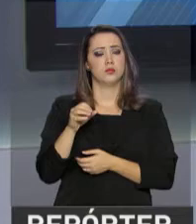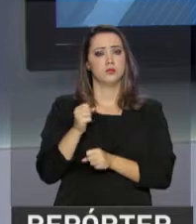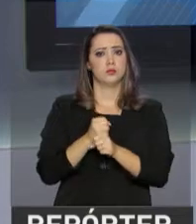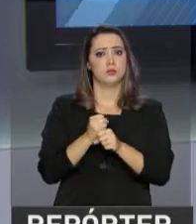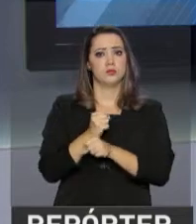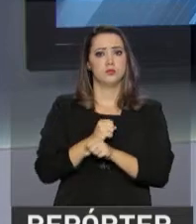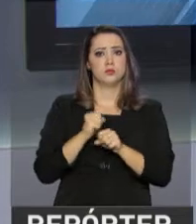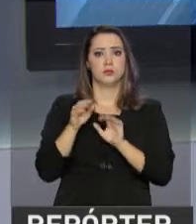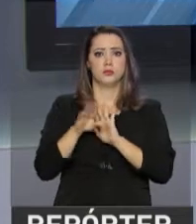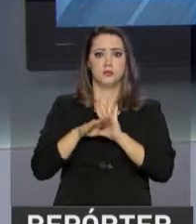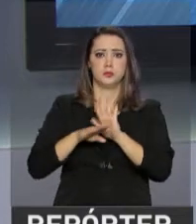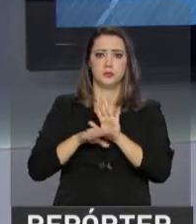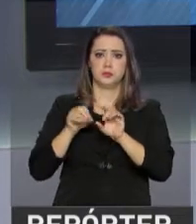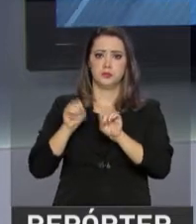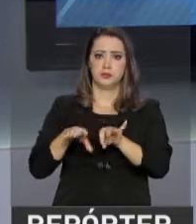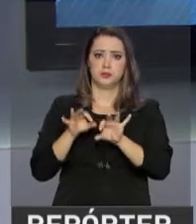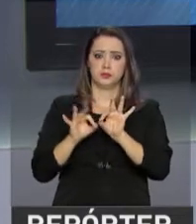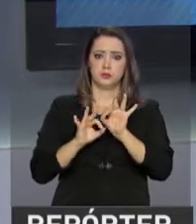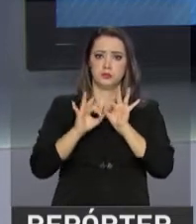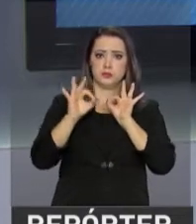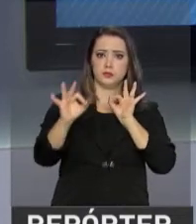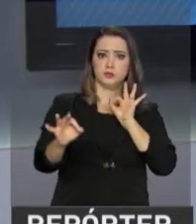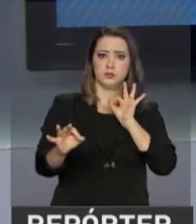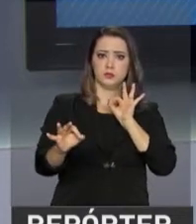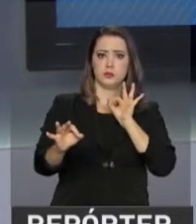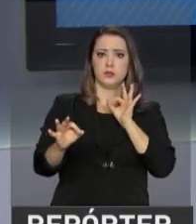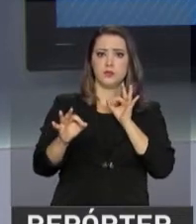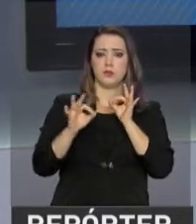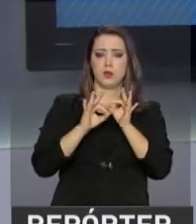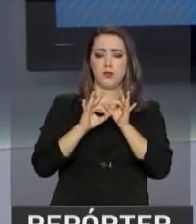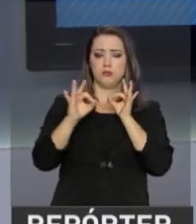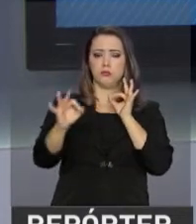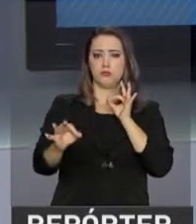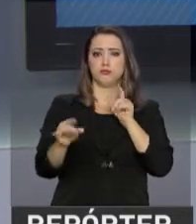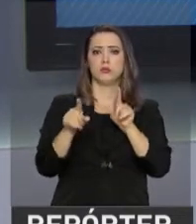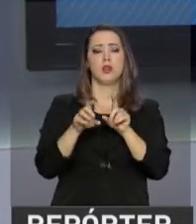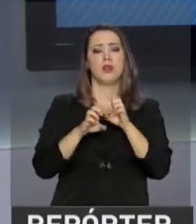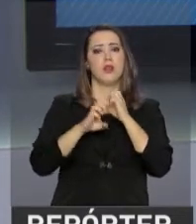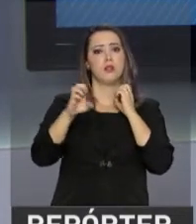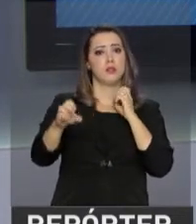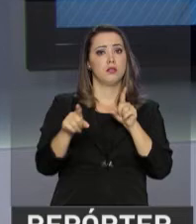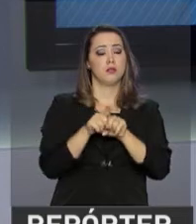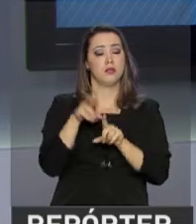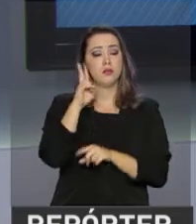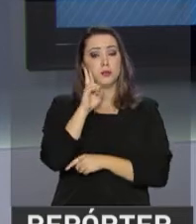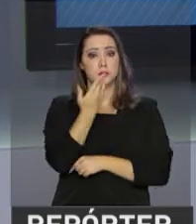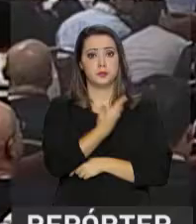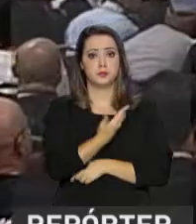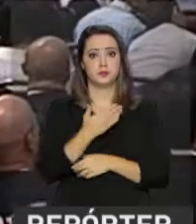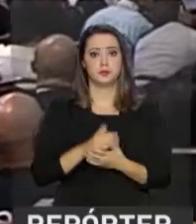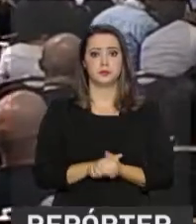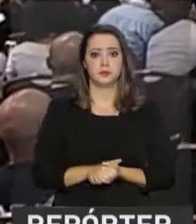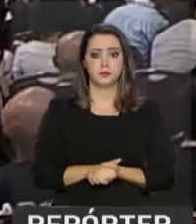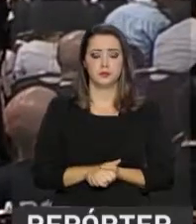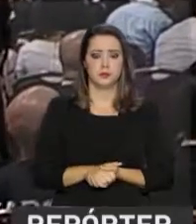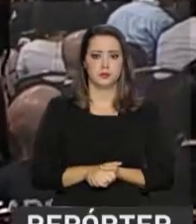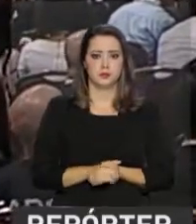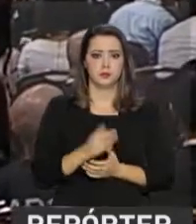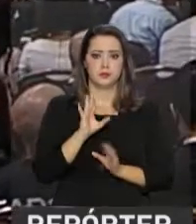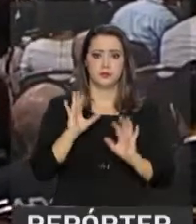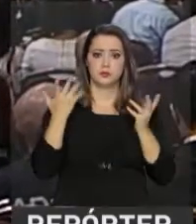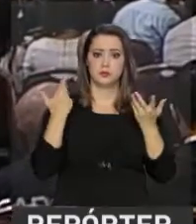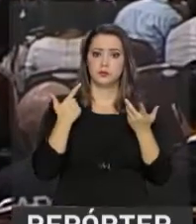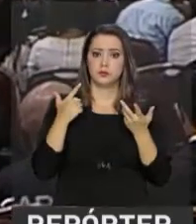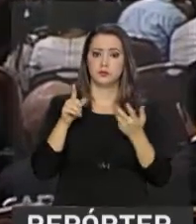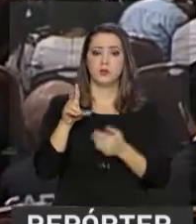10 anos do programa de educação a distância da fundação ulysses guimarães veja como foi no evento